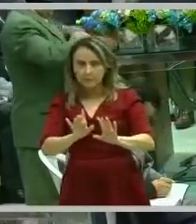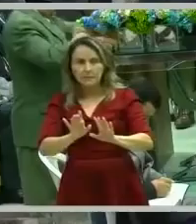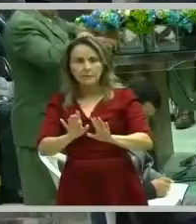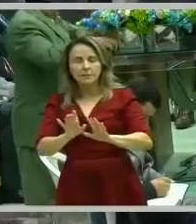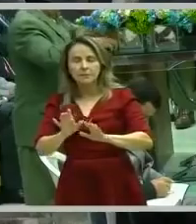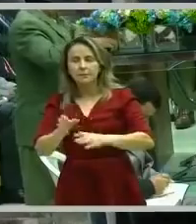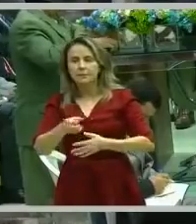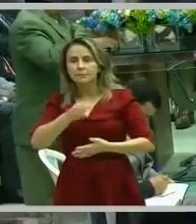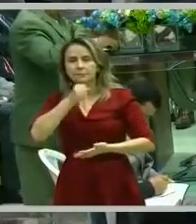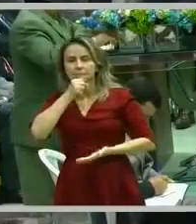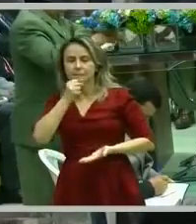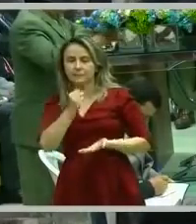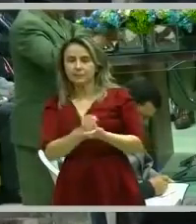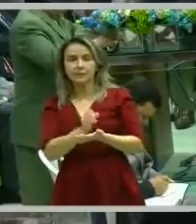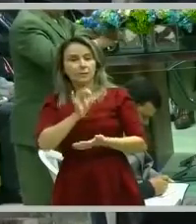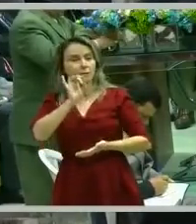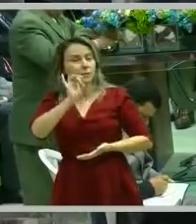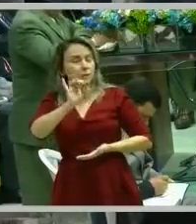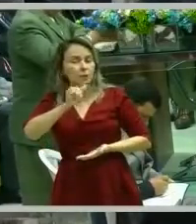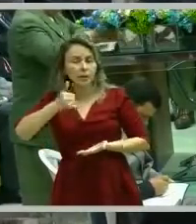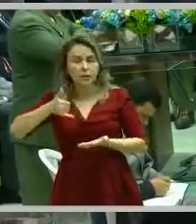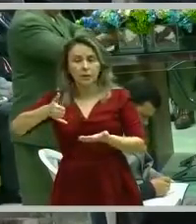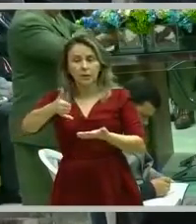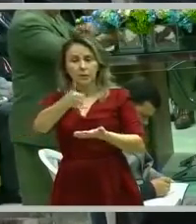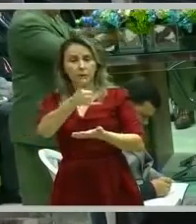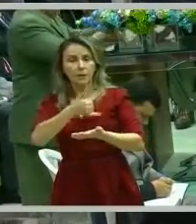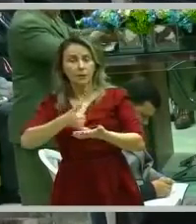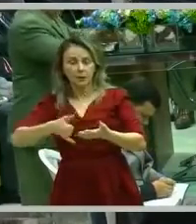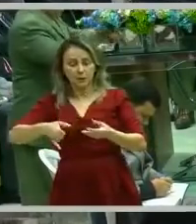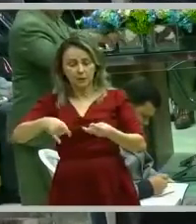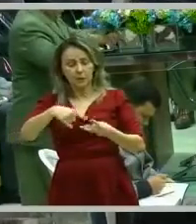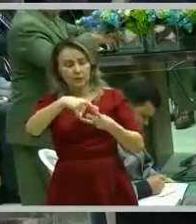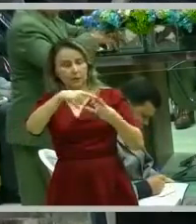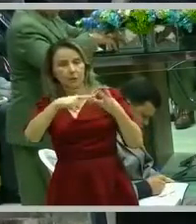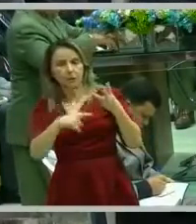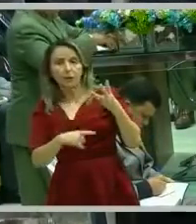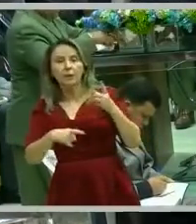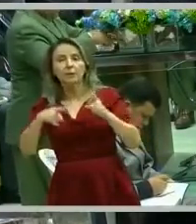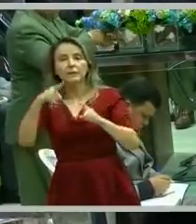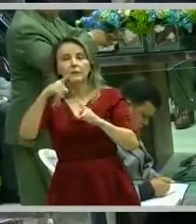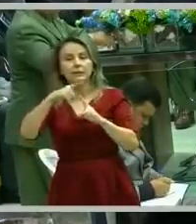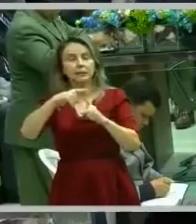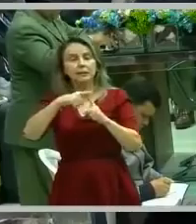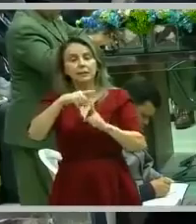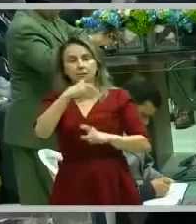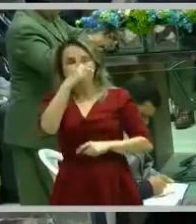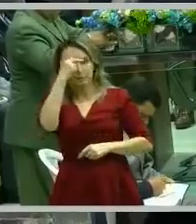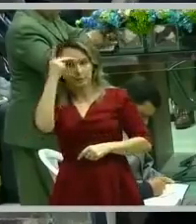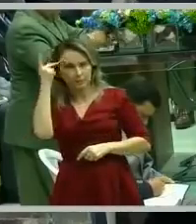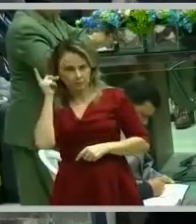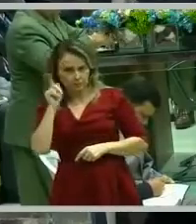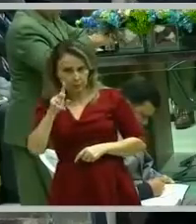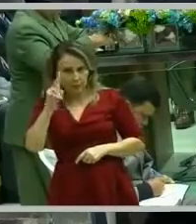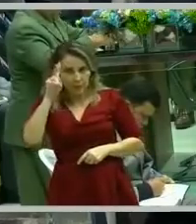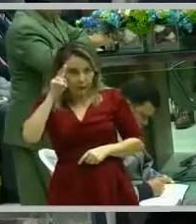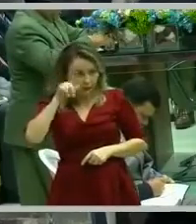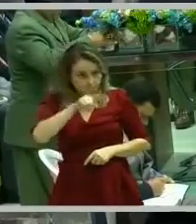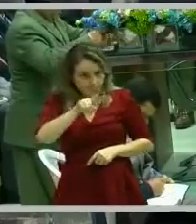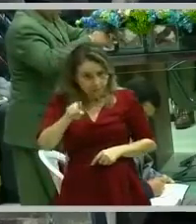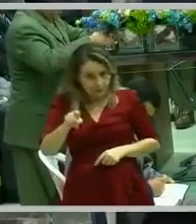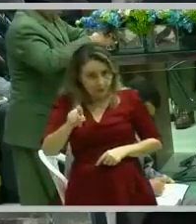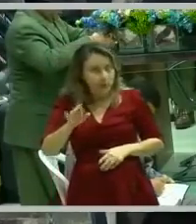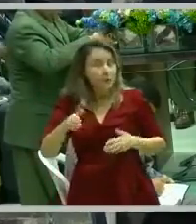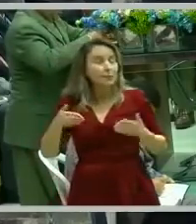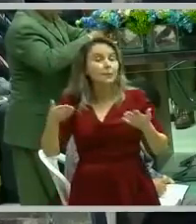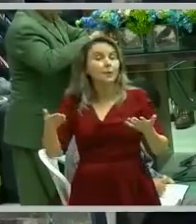e ele só ungia três tipos de pessoas. Vamos ver se a igreja, ela está bem lembrada.